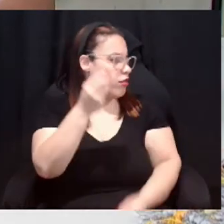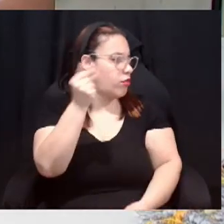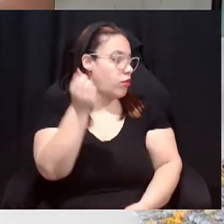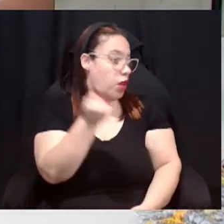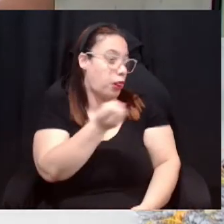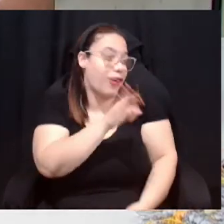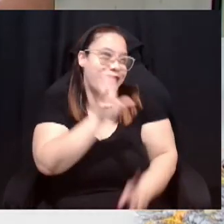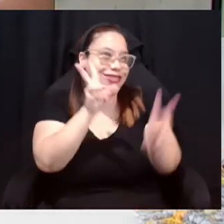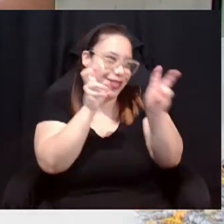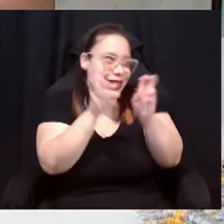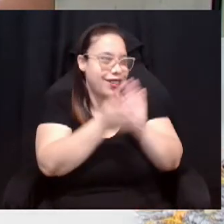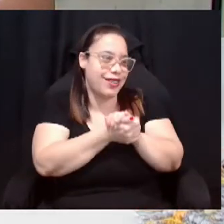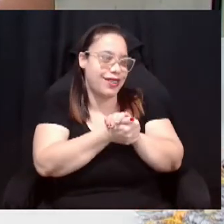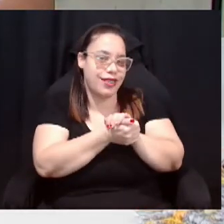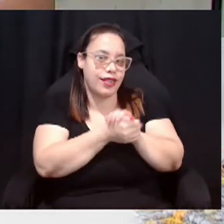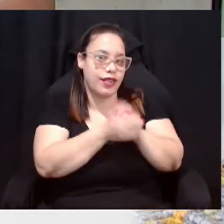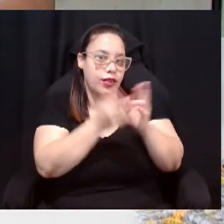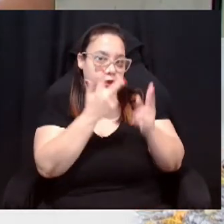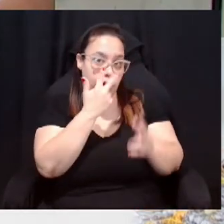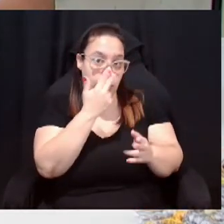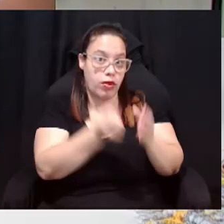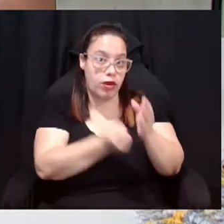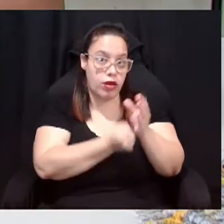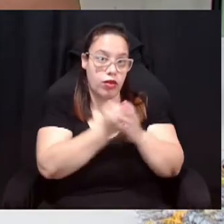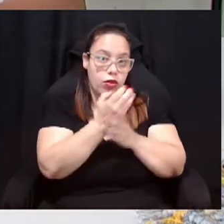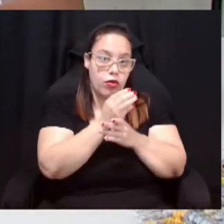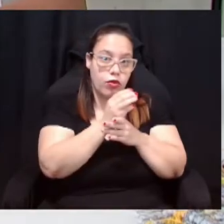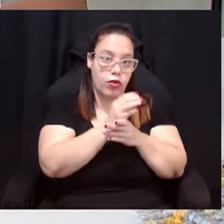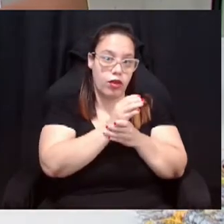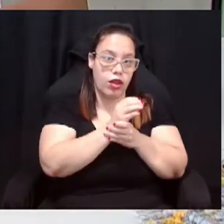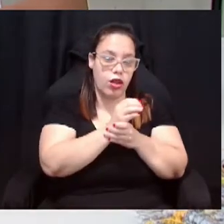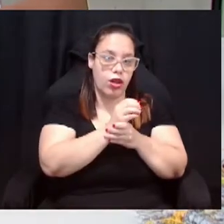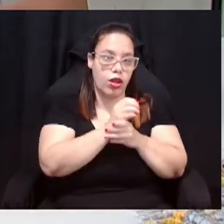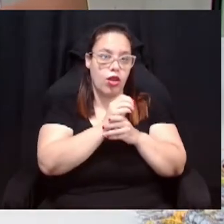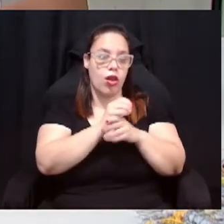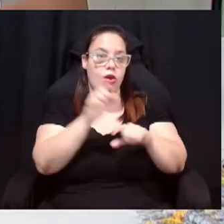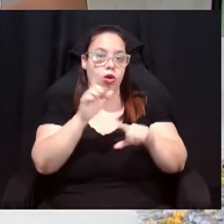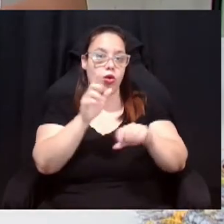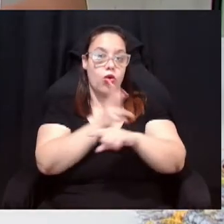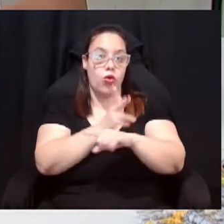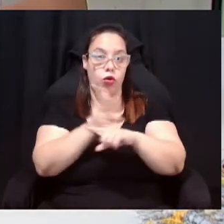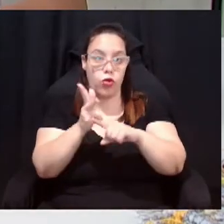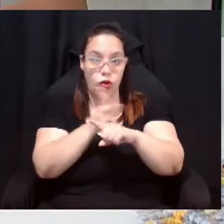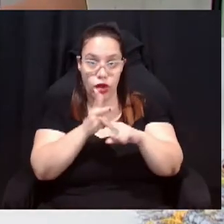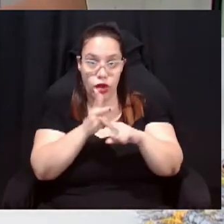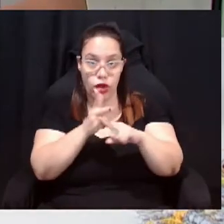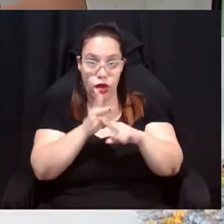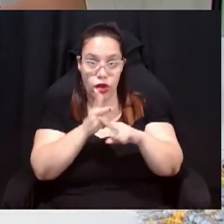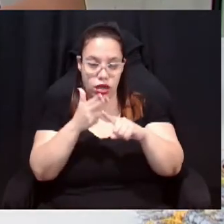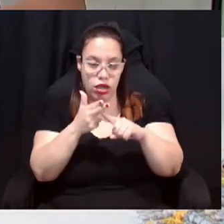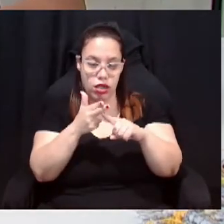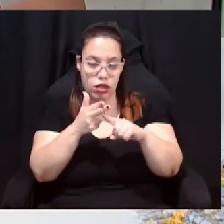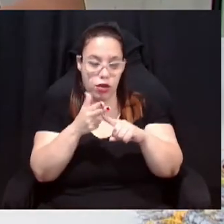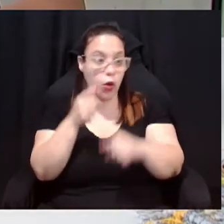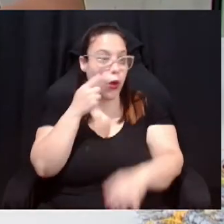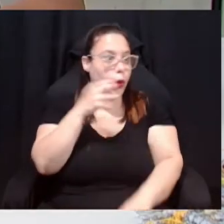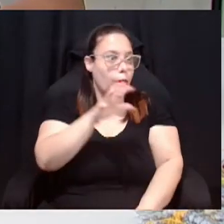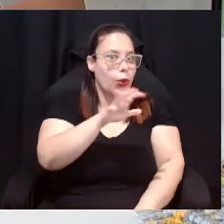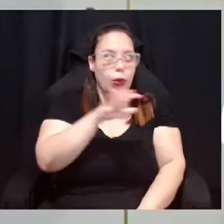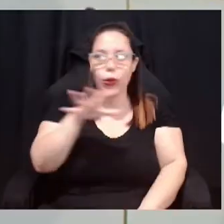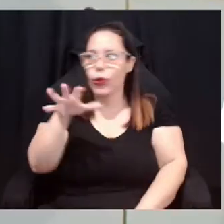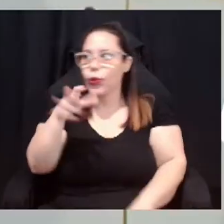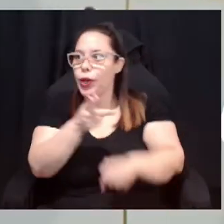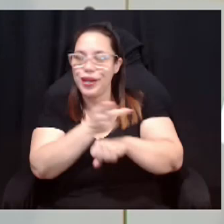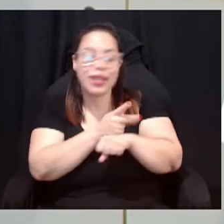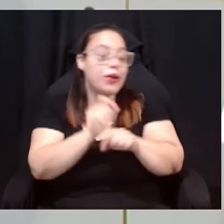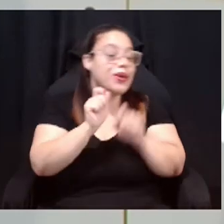tem aparecido bastante em decoração de novelas, seriados, então as pessoas ficam instigadas a procurar saber o que